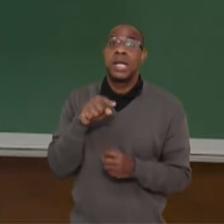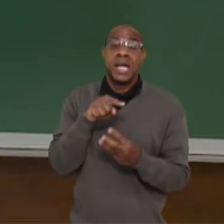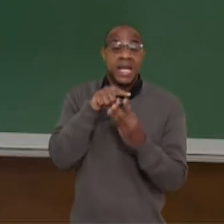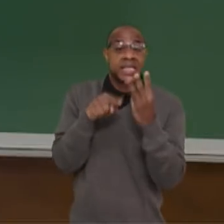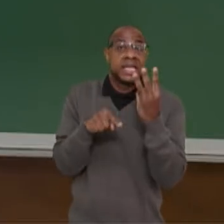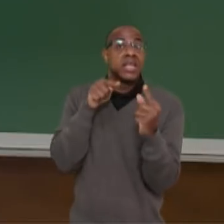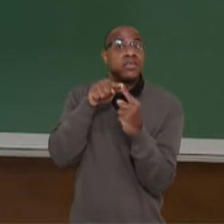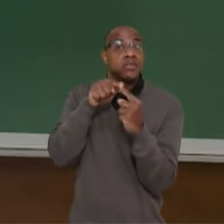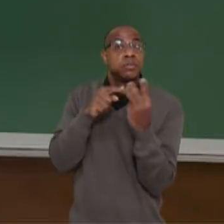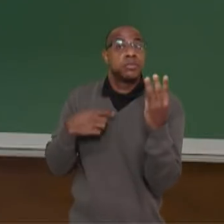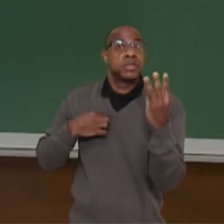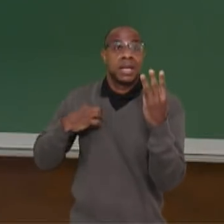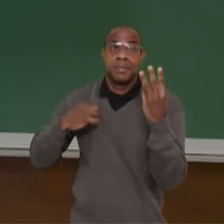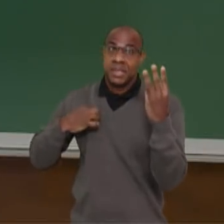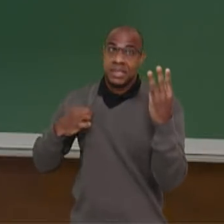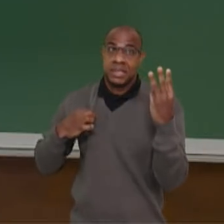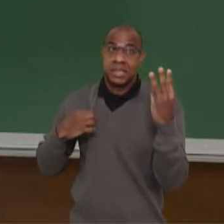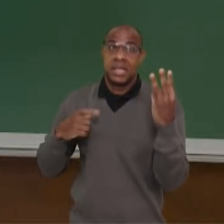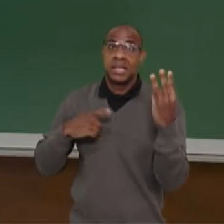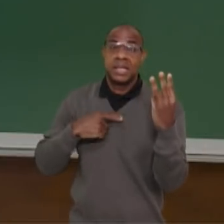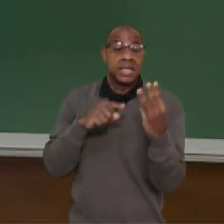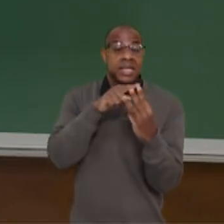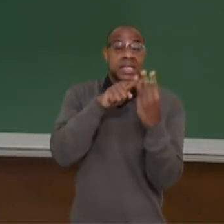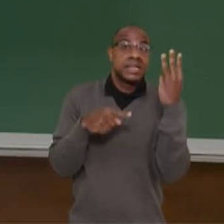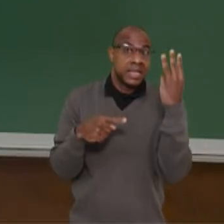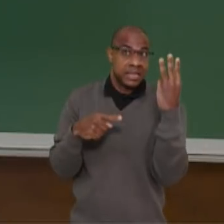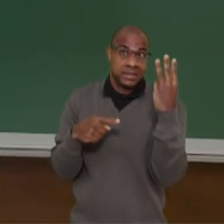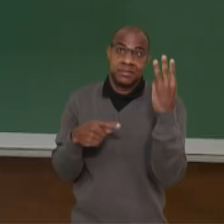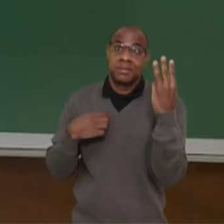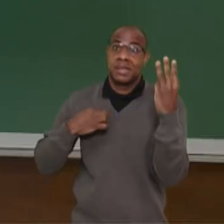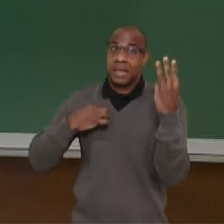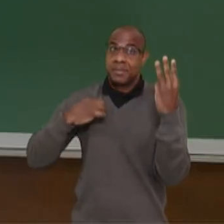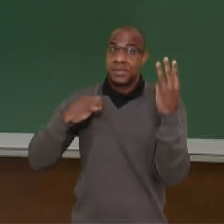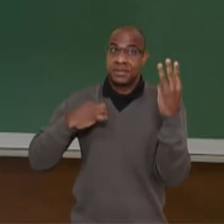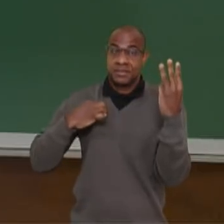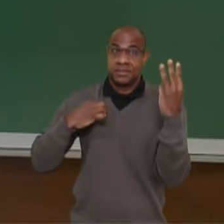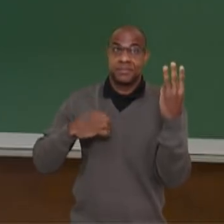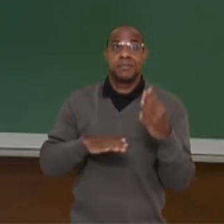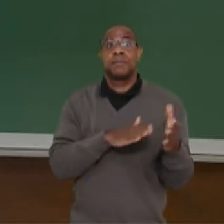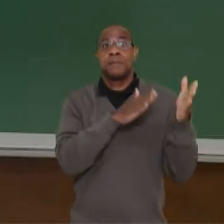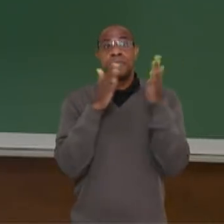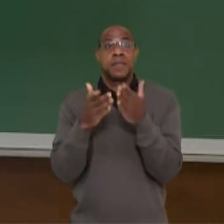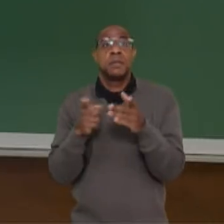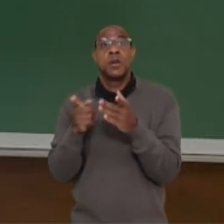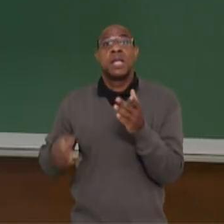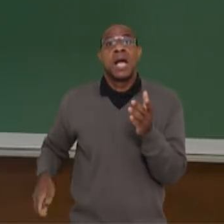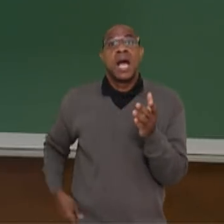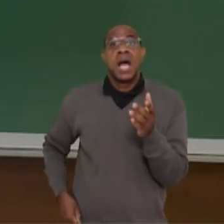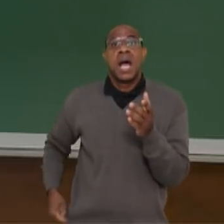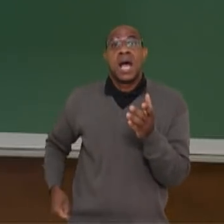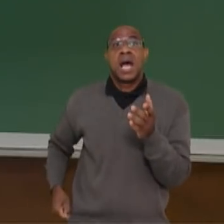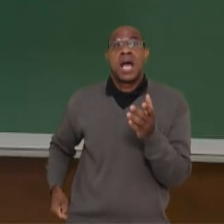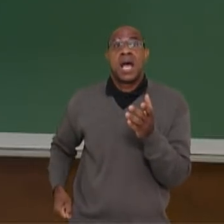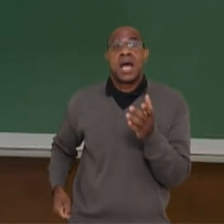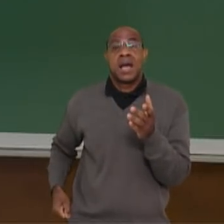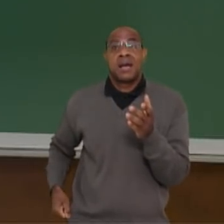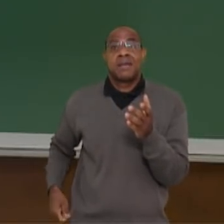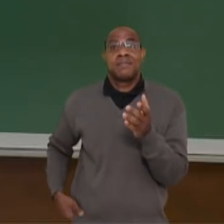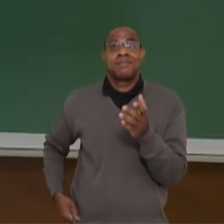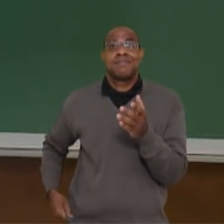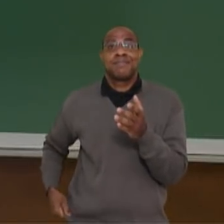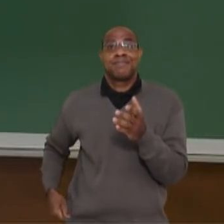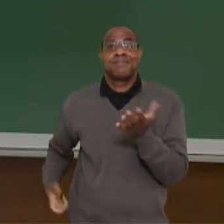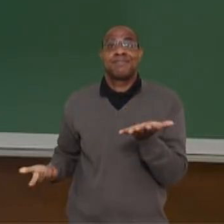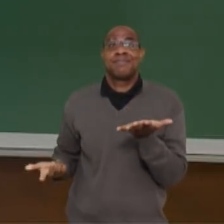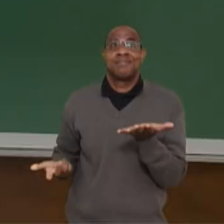coisa é escolher a camisa. Eu tenho 3 opções para camiseta, certo? Depois eu escolho o calção. Quantas opções eu tenho para o calção?